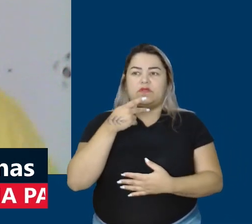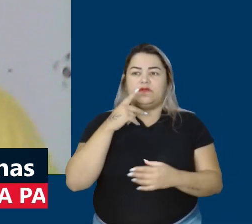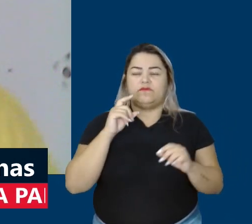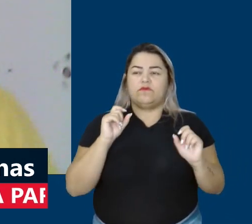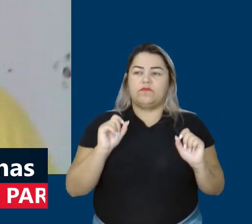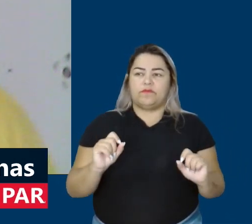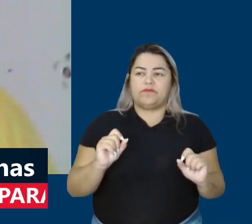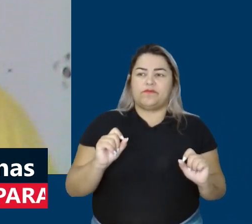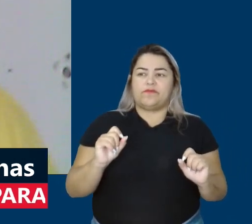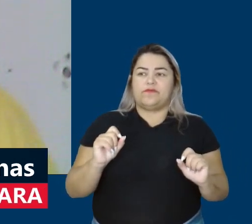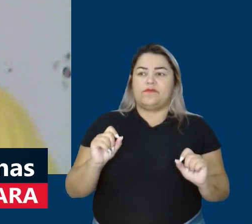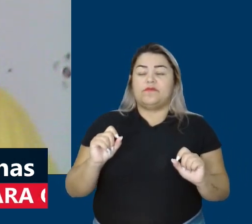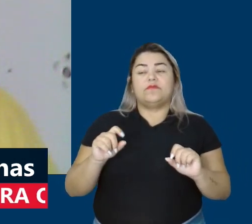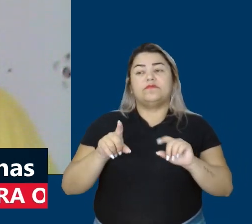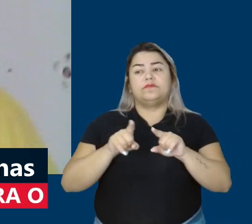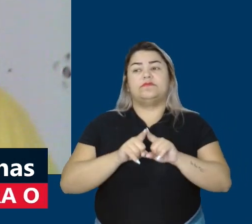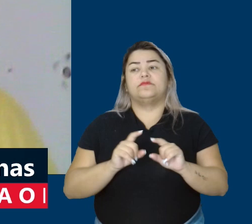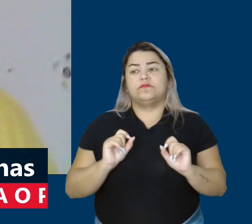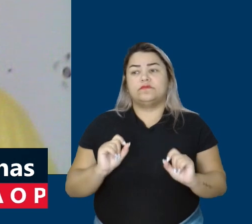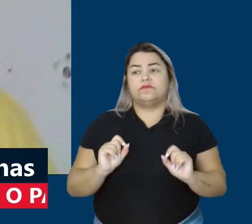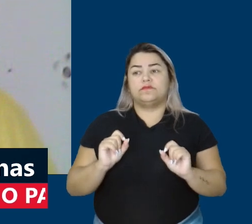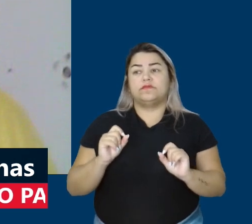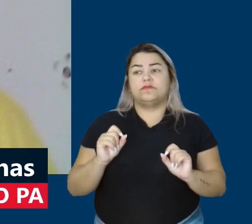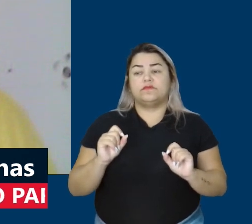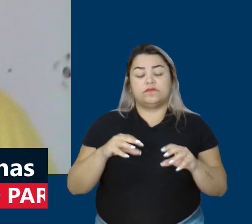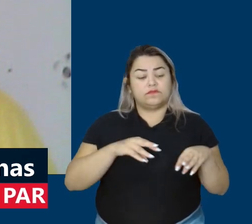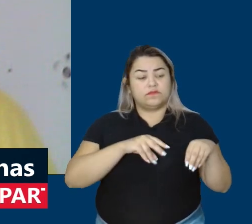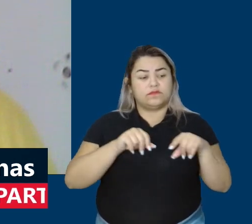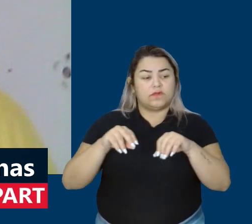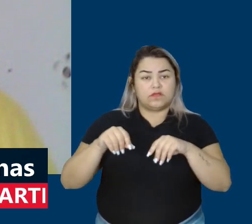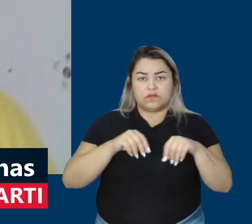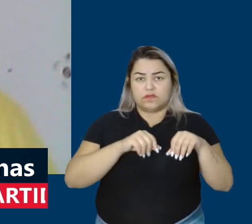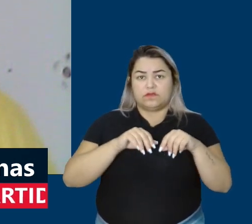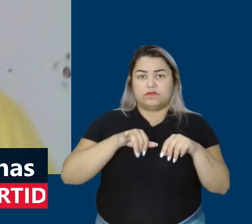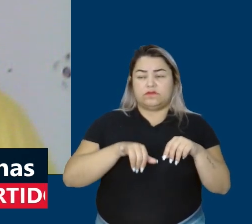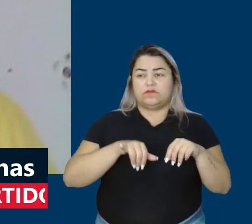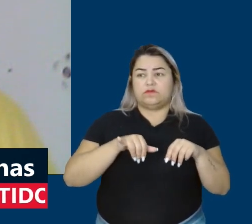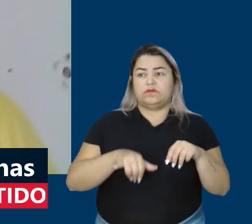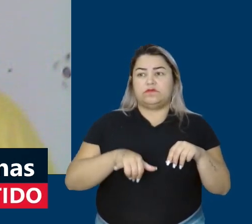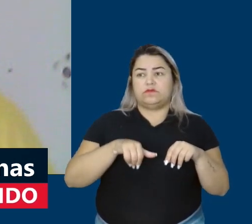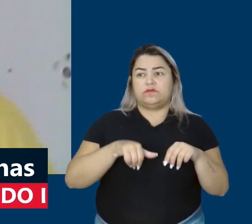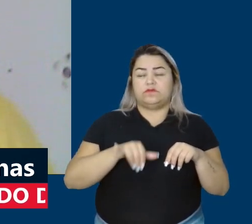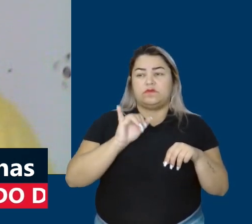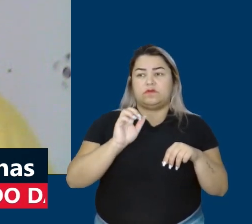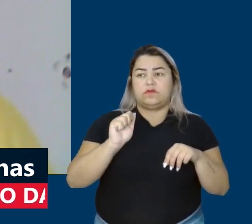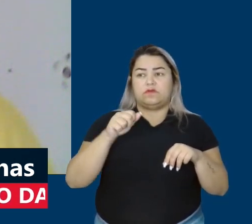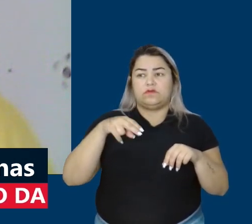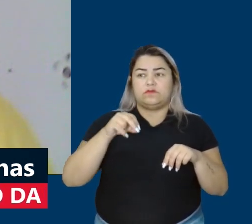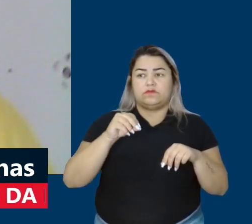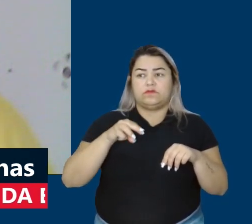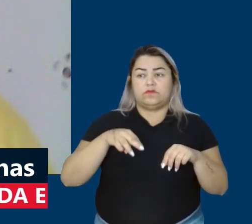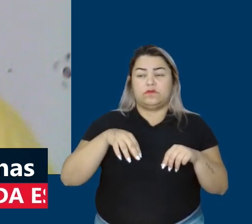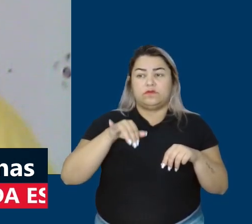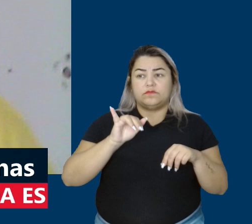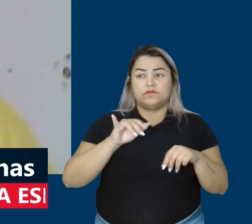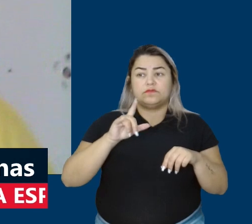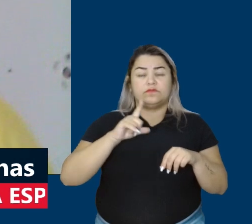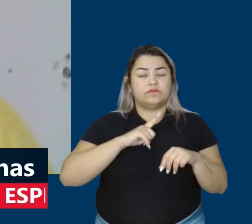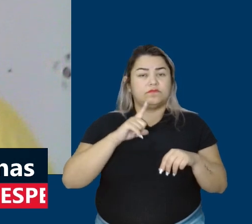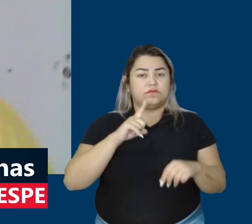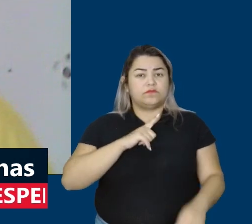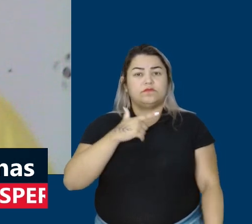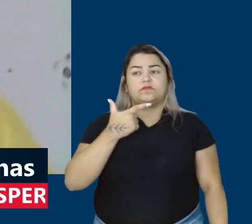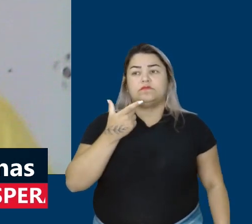seguinte, que ali nas terras Yanomamis, em Roraima, tinha mais de